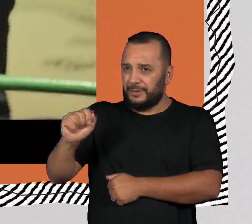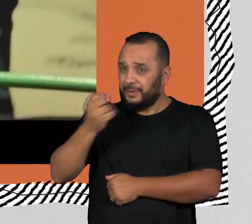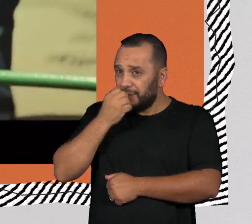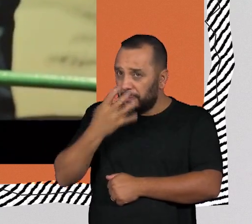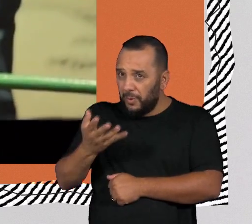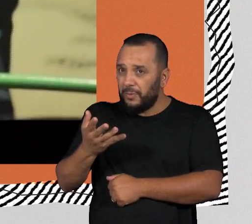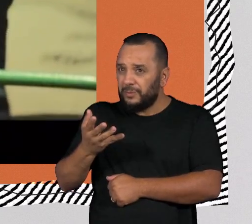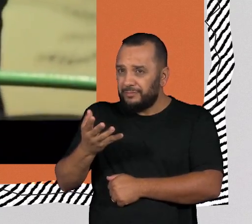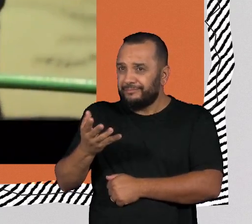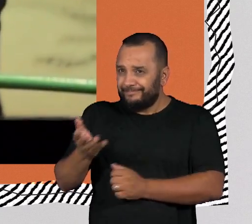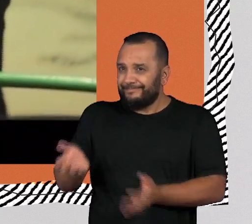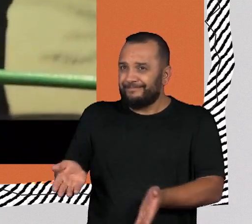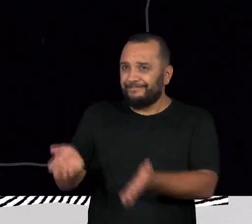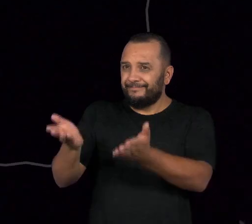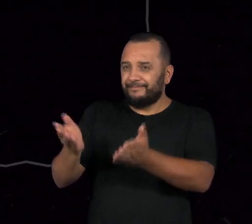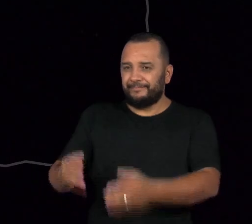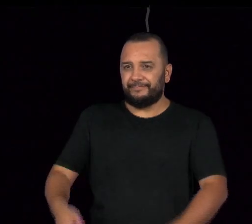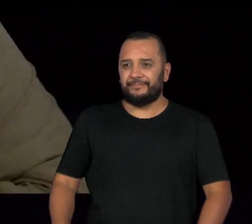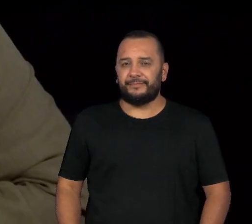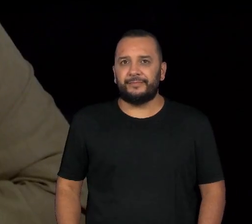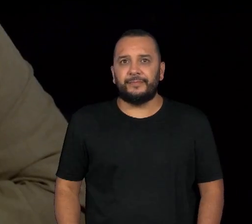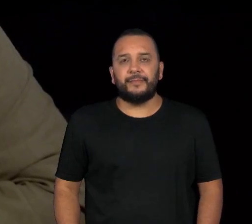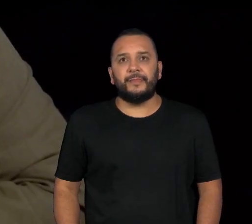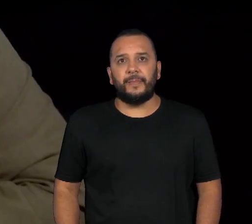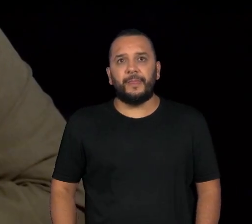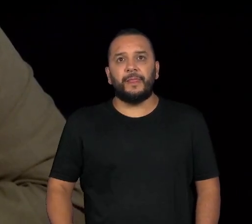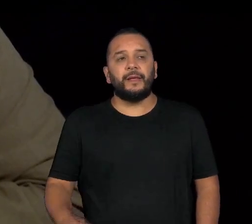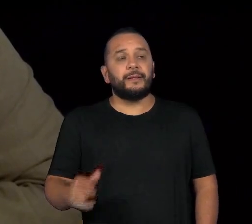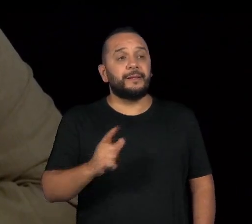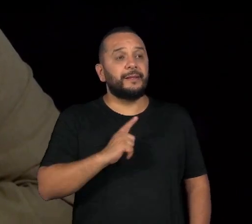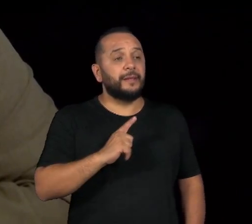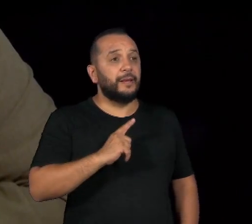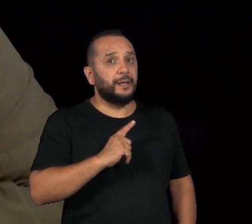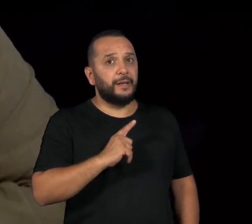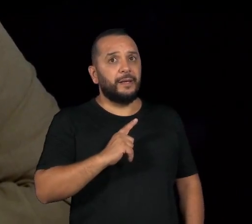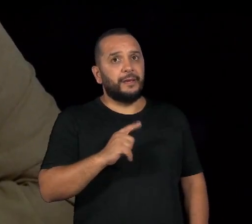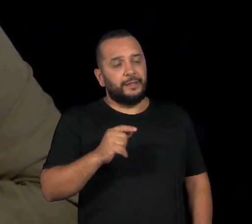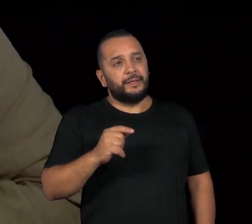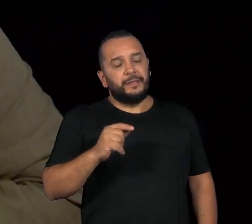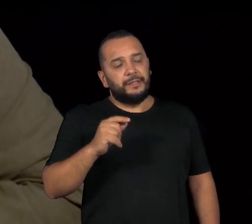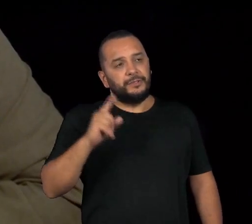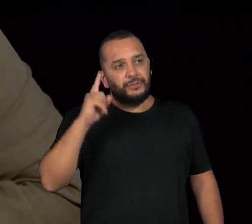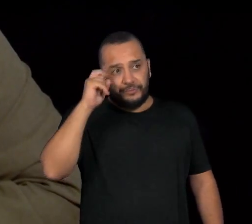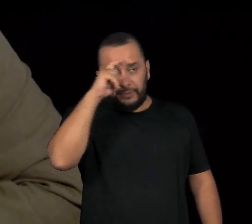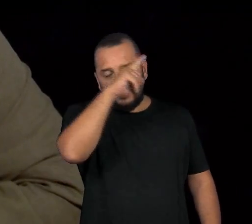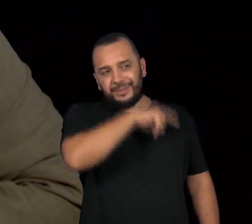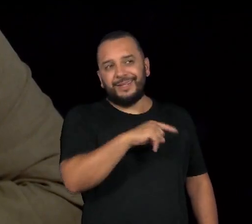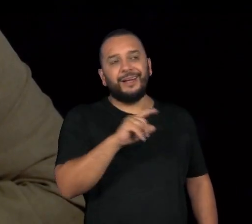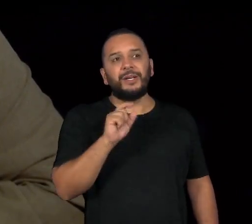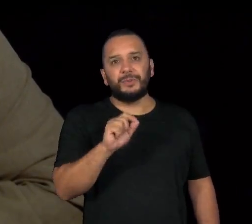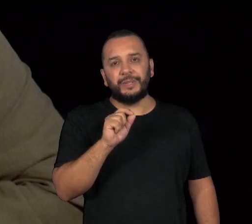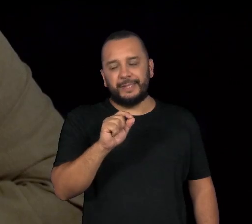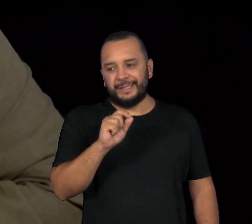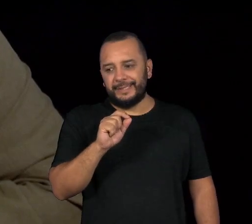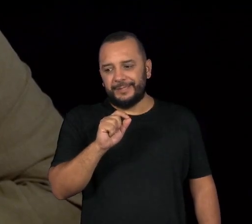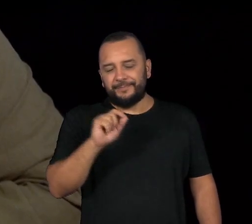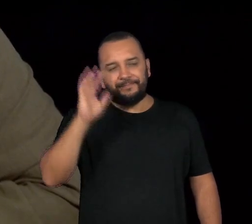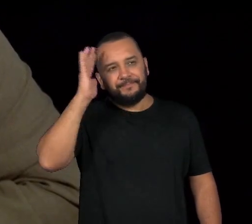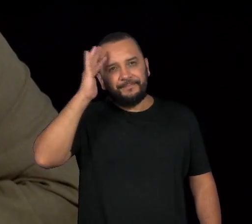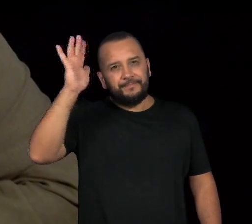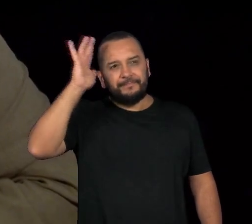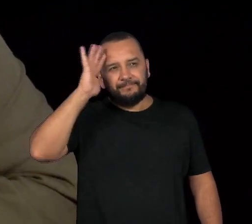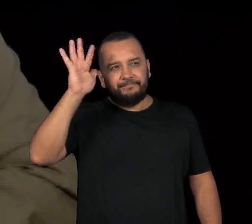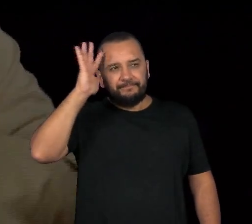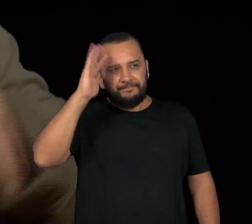bom, meu amor? Tem um negócio que eu tenho muita dificuldade de